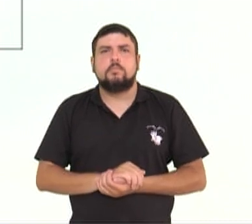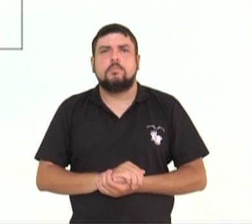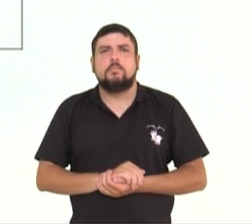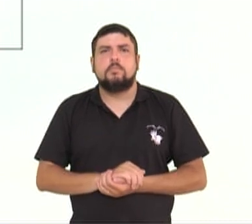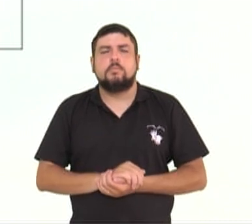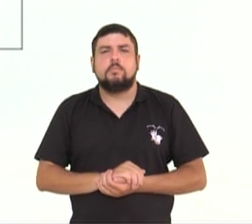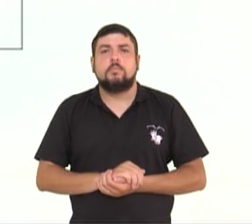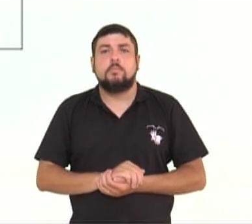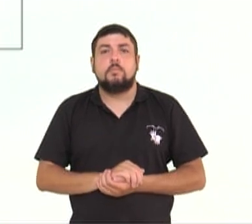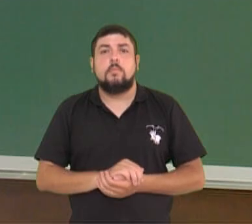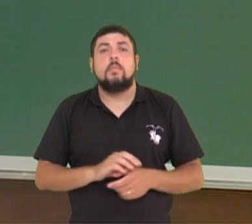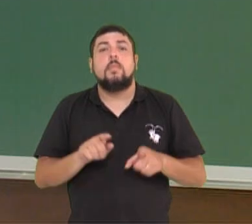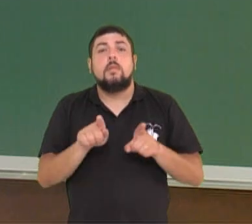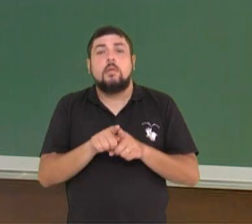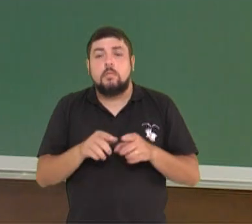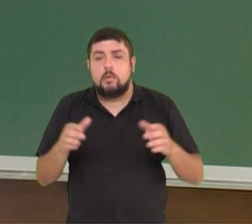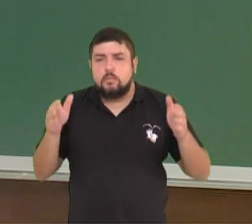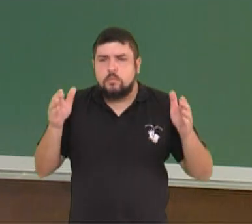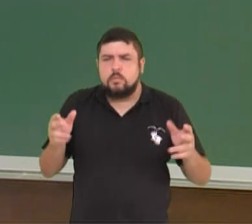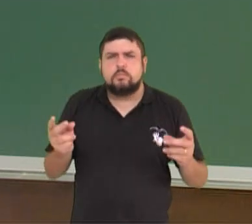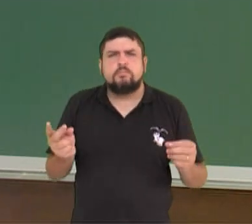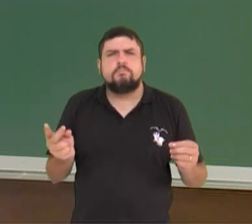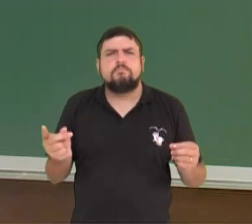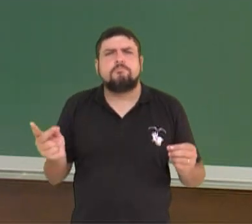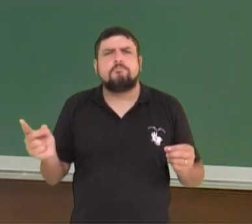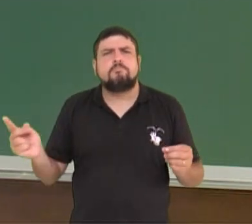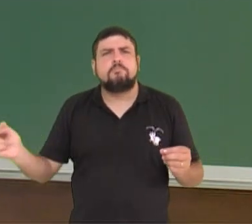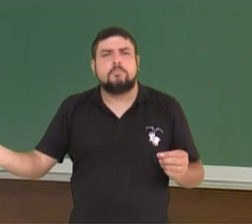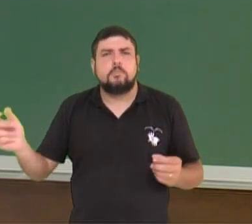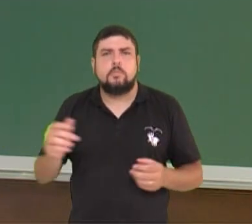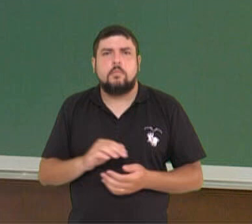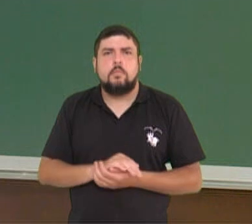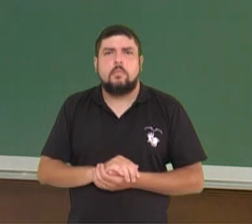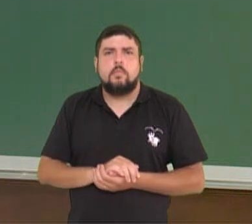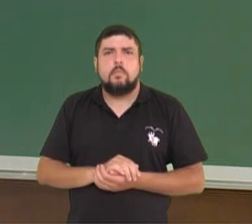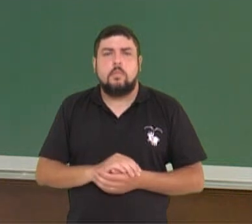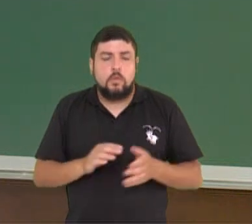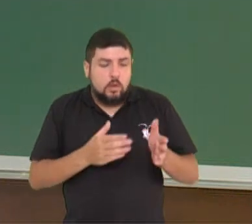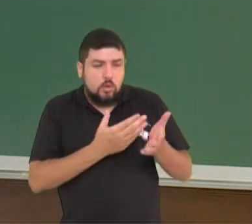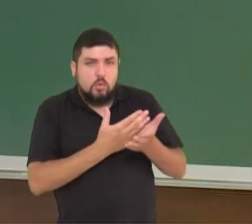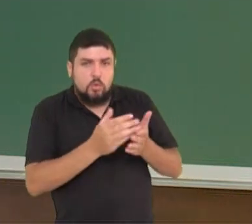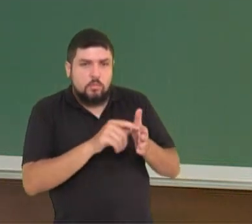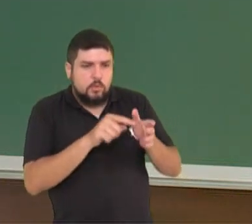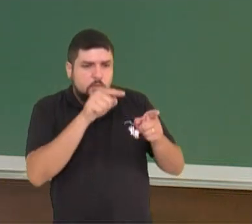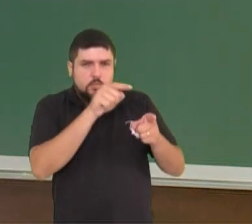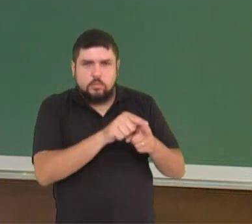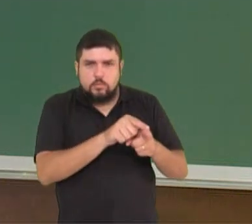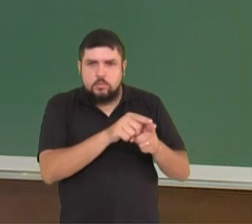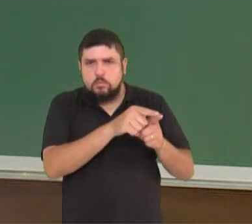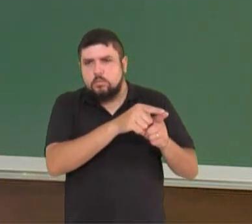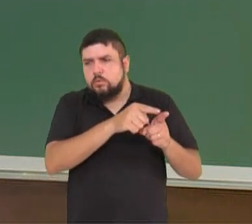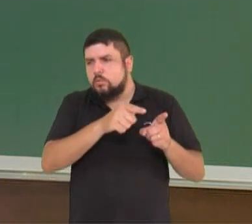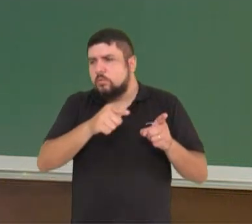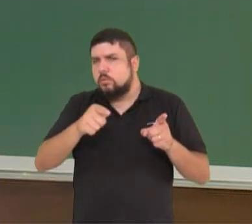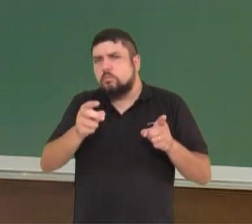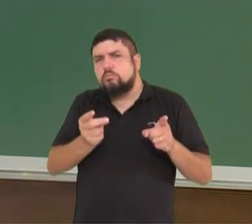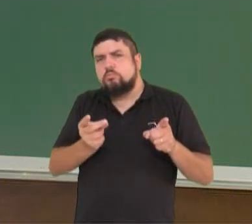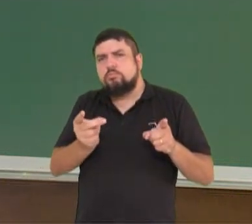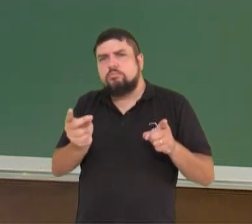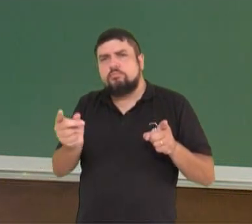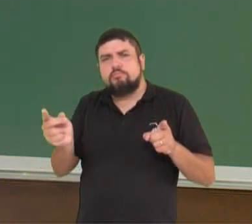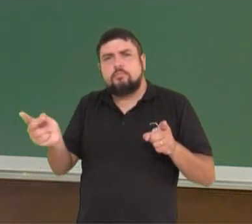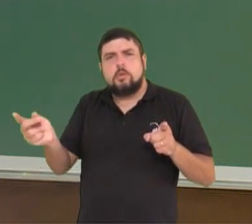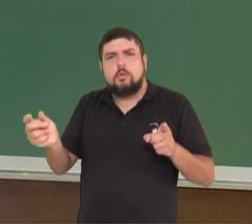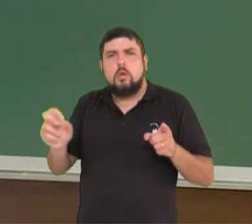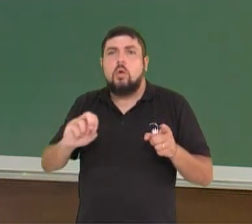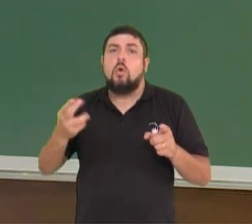que são infinitos. Infinitos quer dizer que não tem fim. Começa em um valor e vai até o infinito, ou vem no infinito e